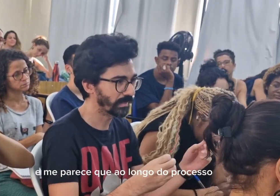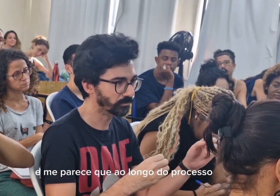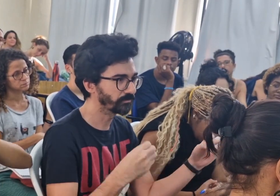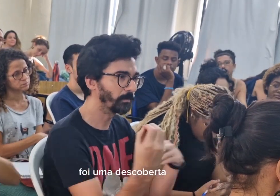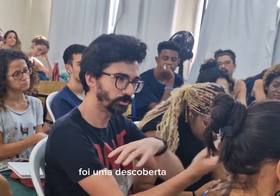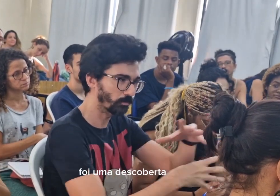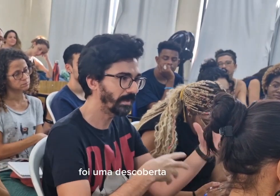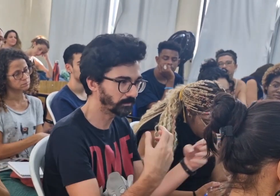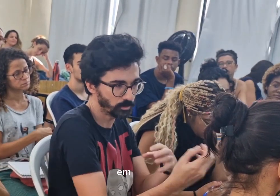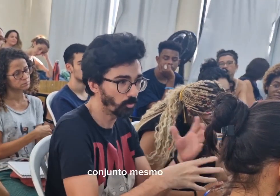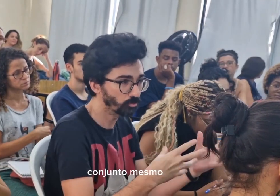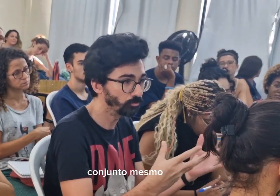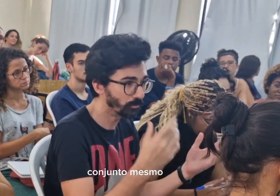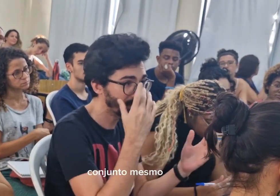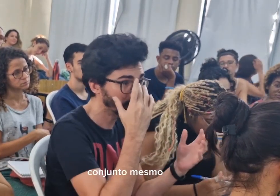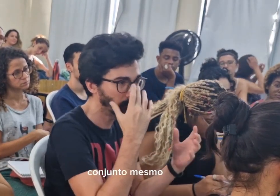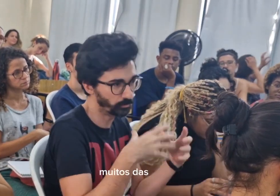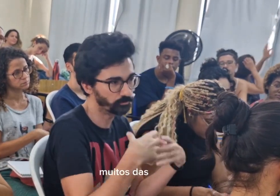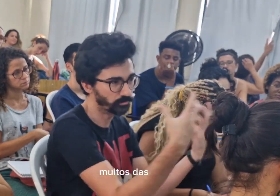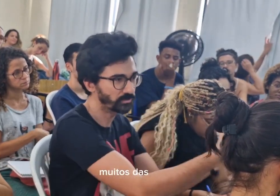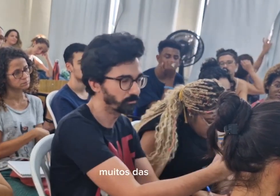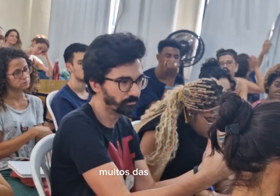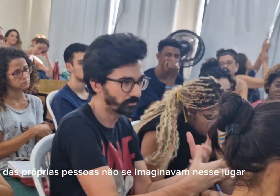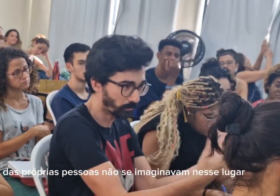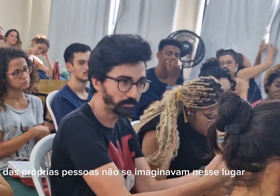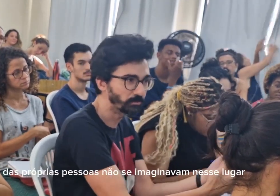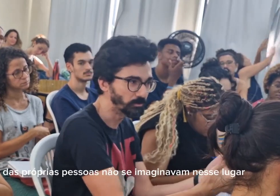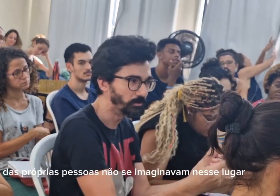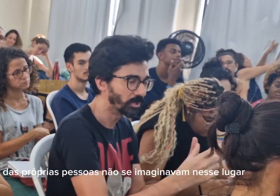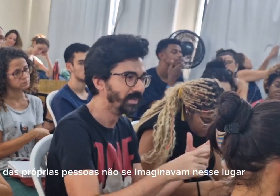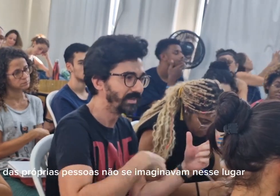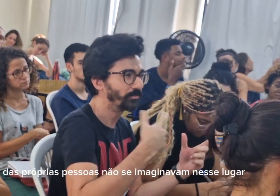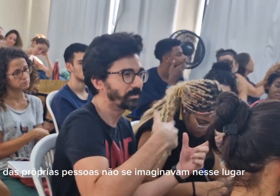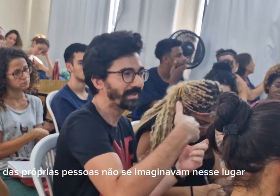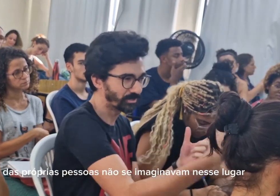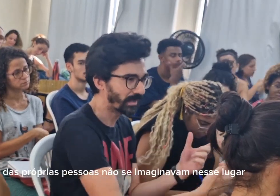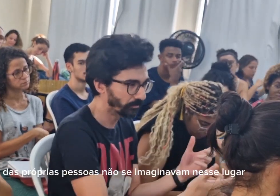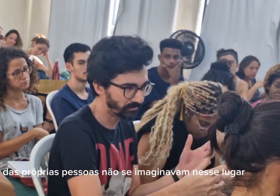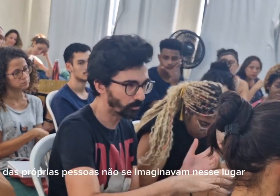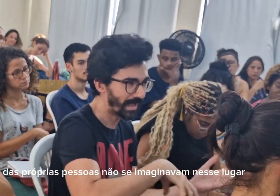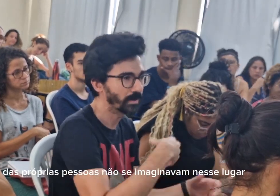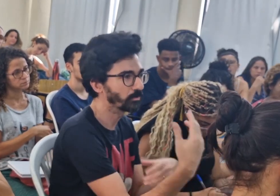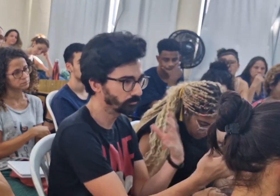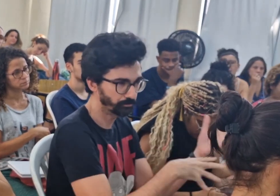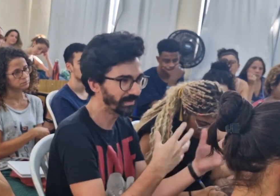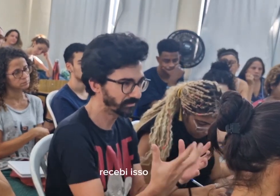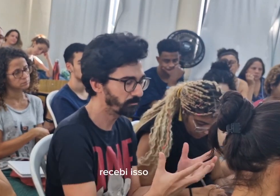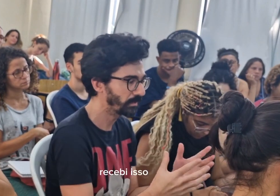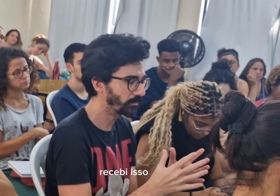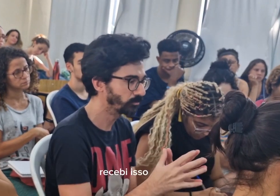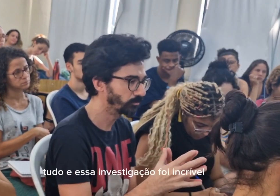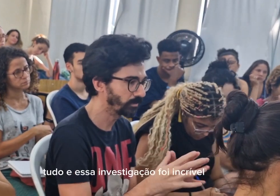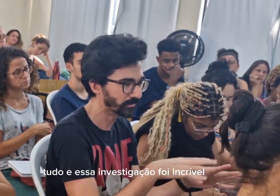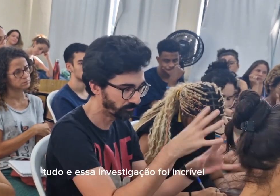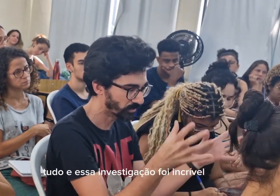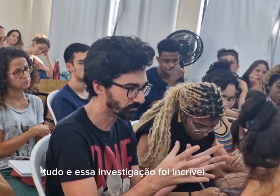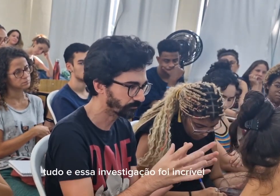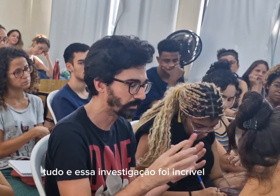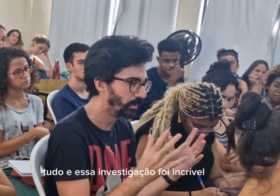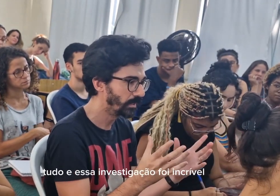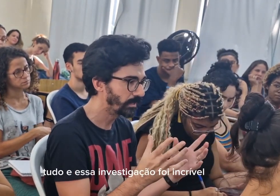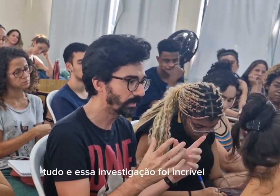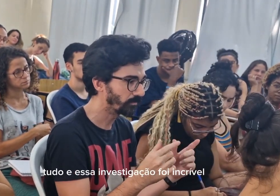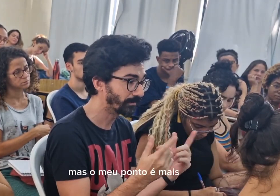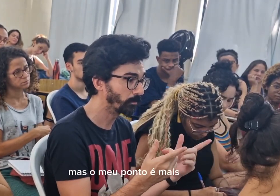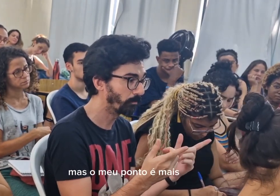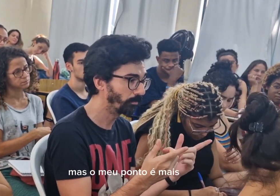longo do processo foi uma descoberta em conjunto mesmo, muitas das próprias pessoas não se imaginavam nesse lugar, não percebia isso tudo. E essa investigação